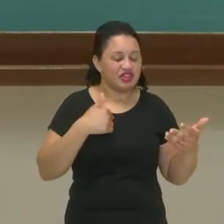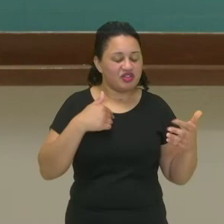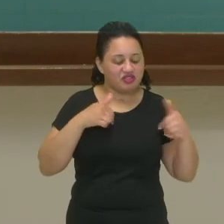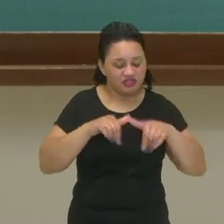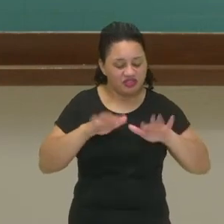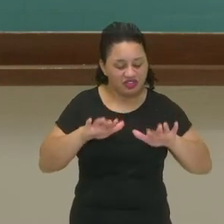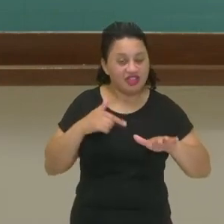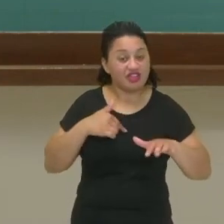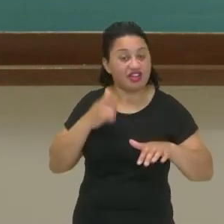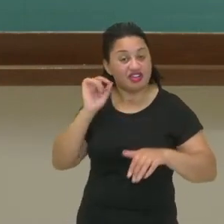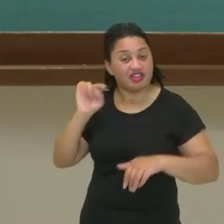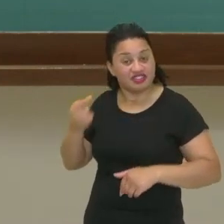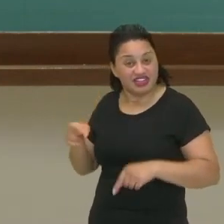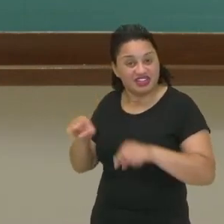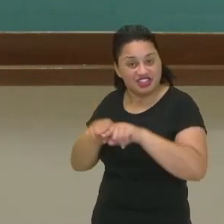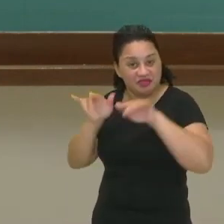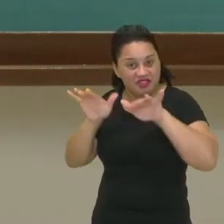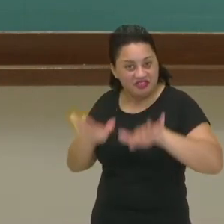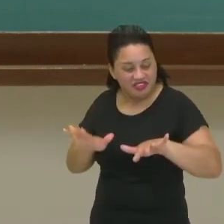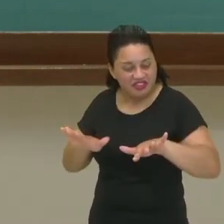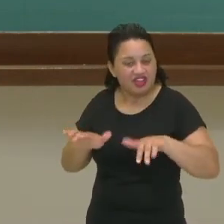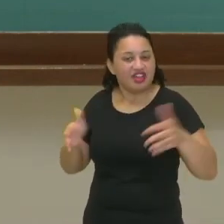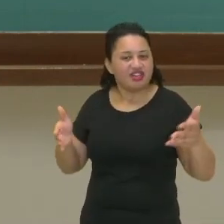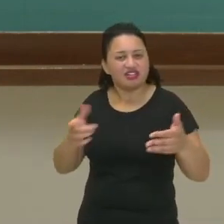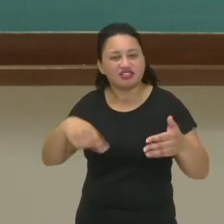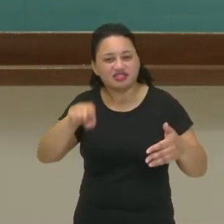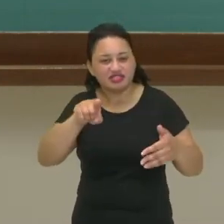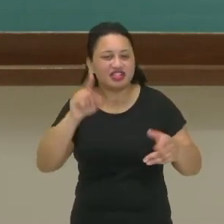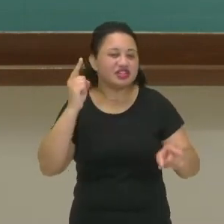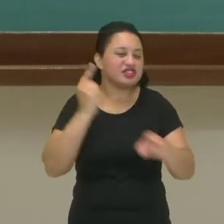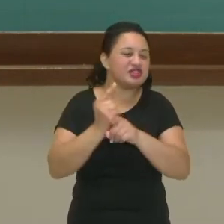aqui, a Jéssica também vai ficando aqui, vocês ficam aí e nos